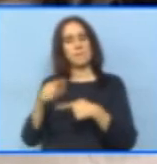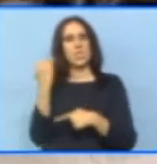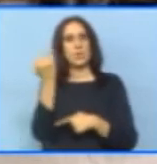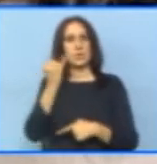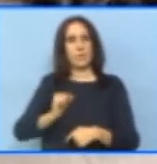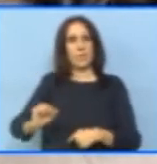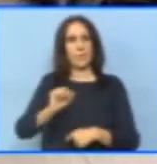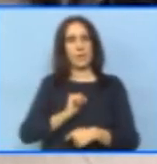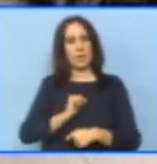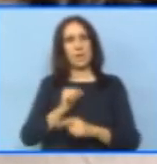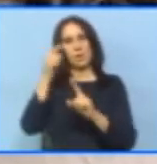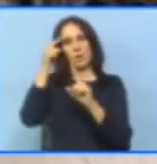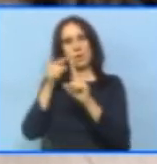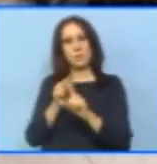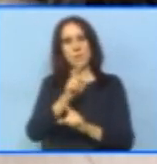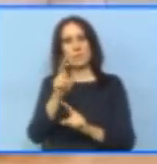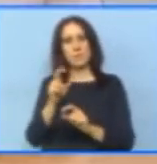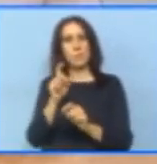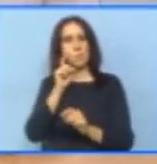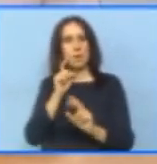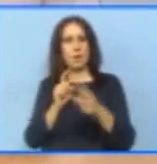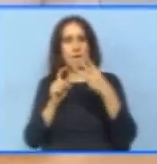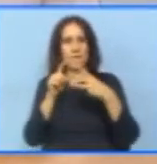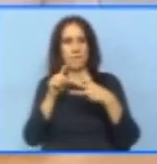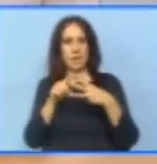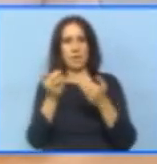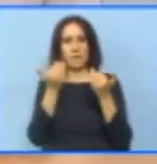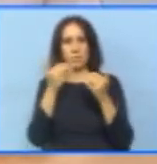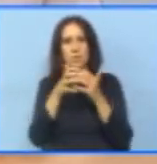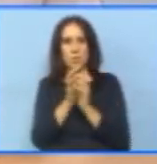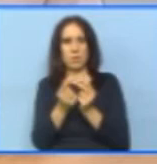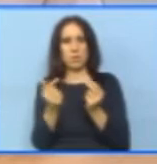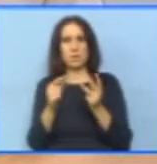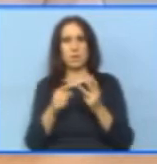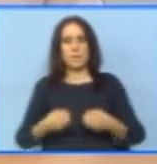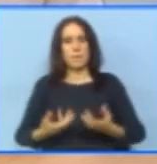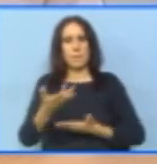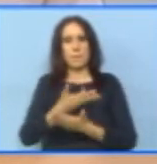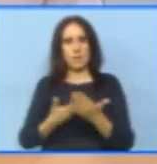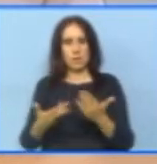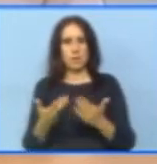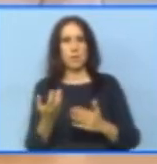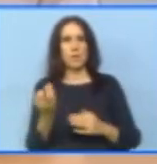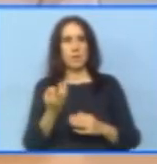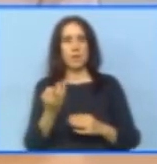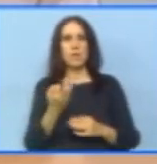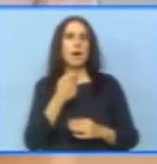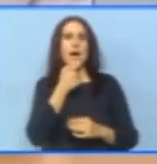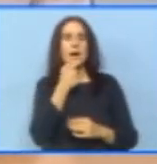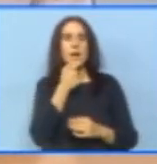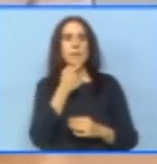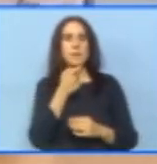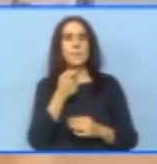nossa missão está assente em 3 pilares, que é a informação, a oração e a partilha. E, portanto, só